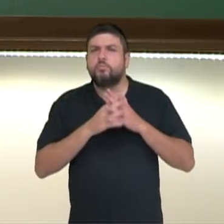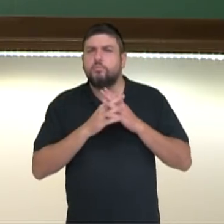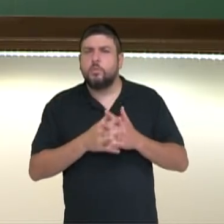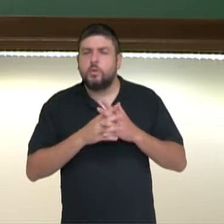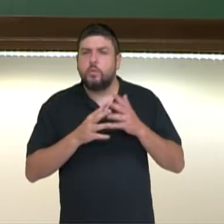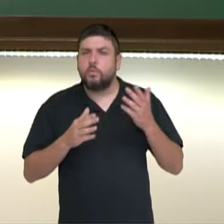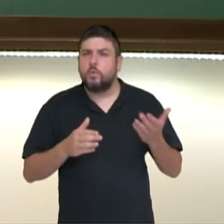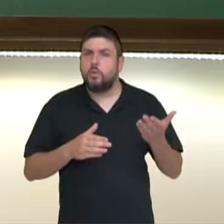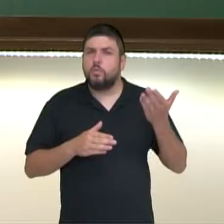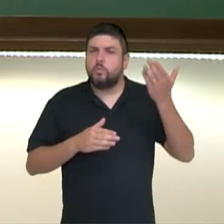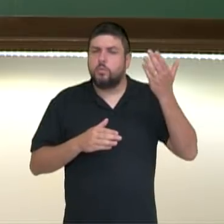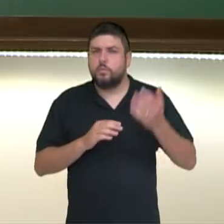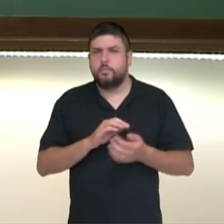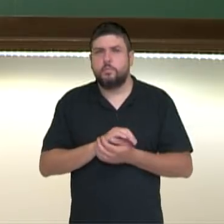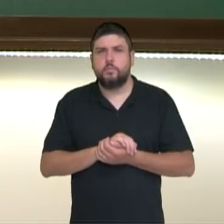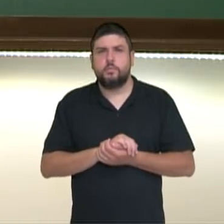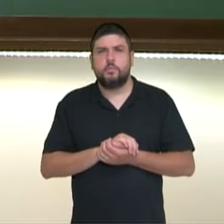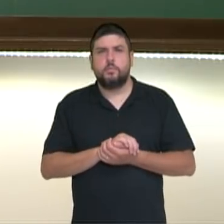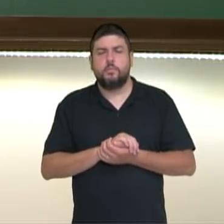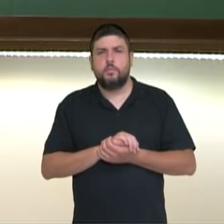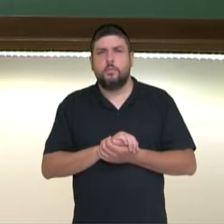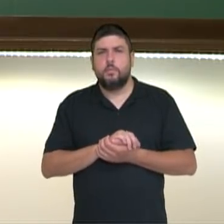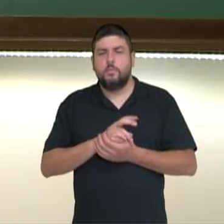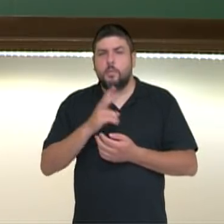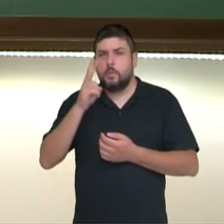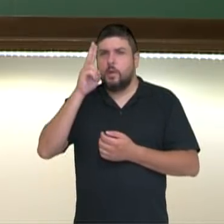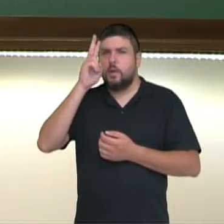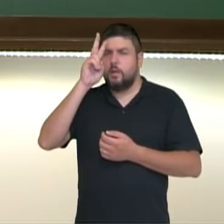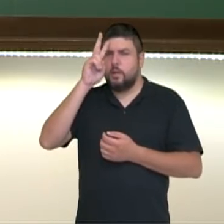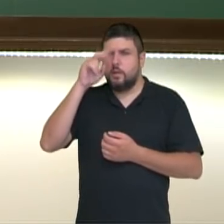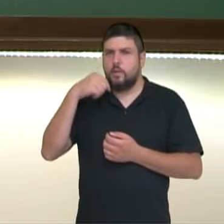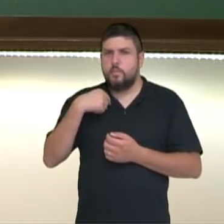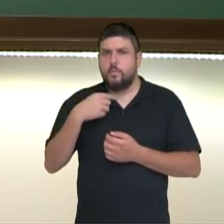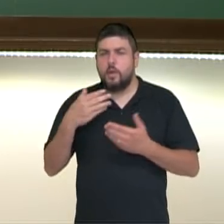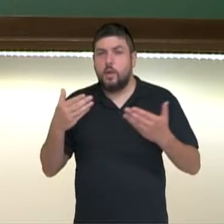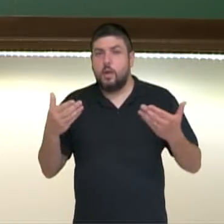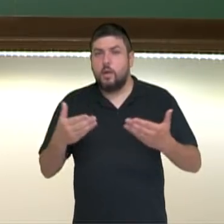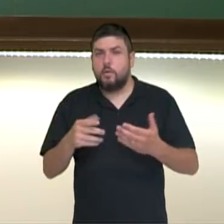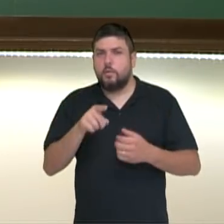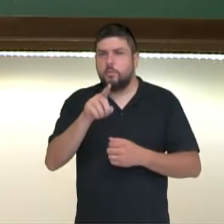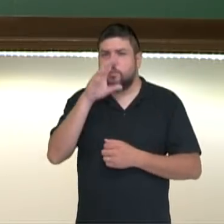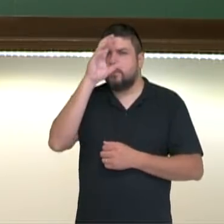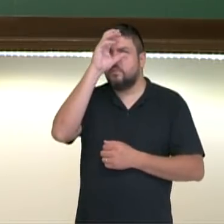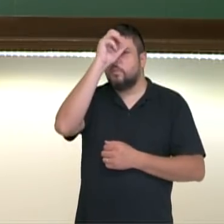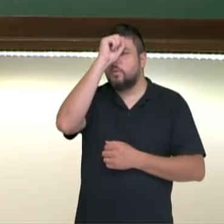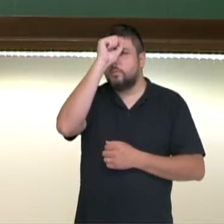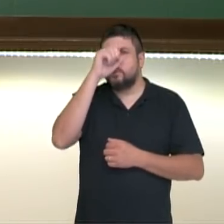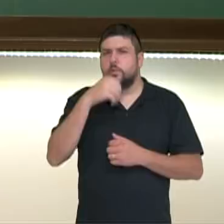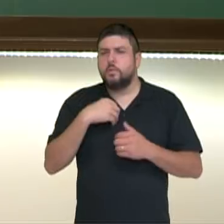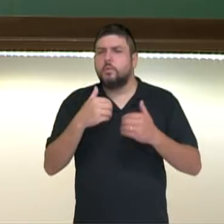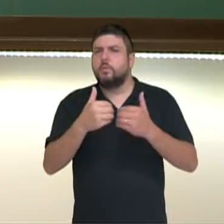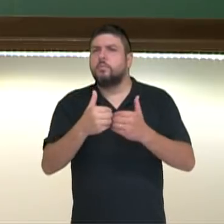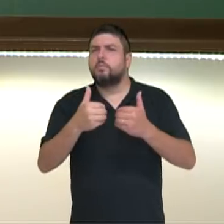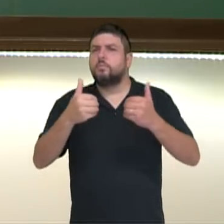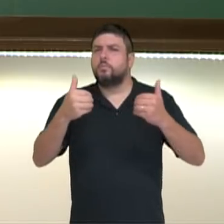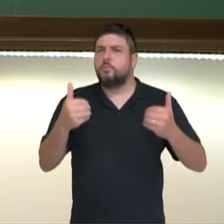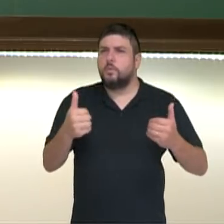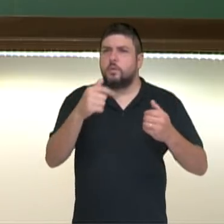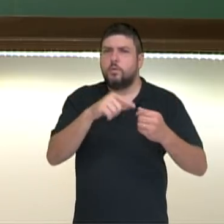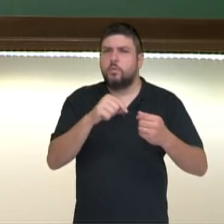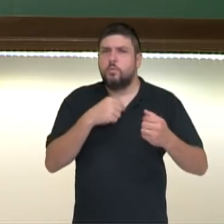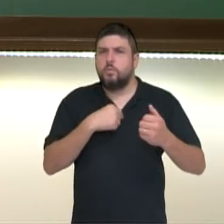que eu falei que a partir de agora você ia aprender a diferenciar e usar esses